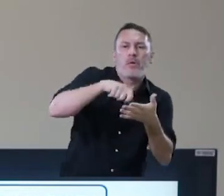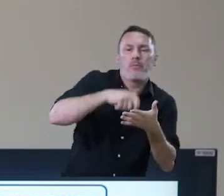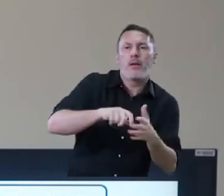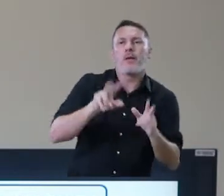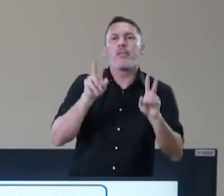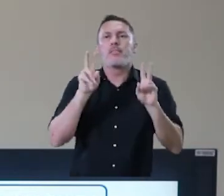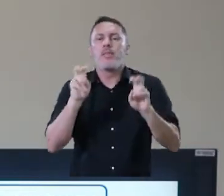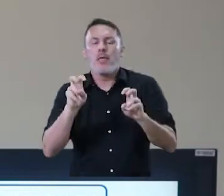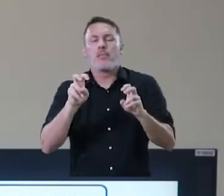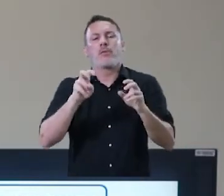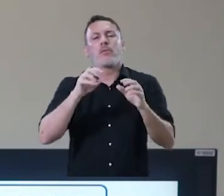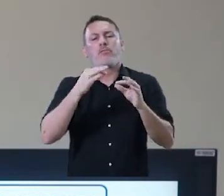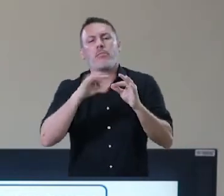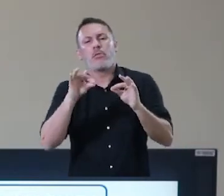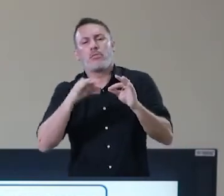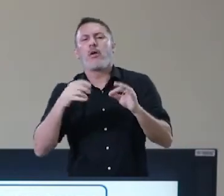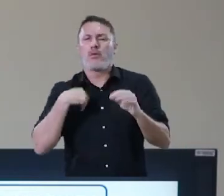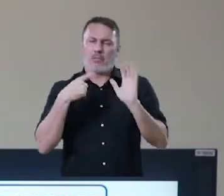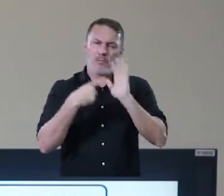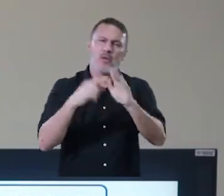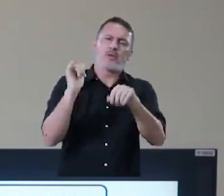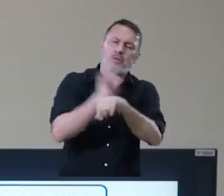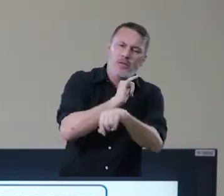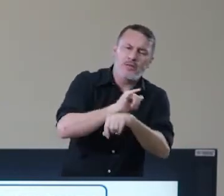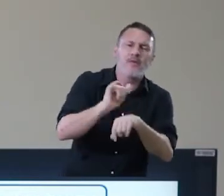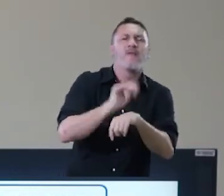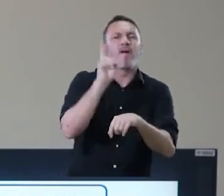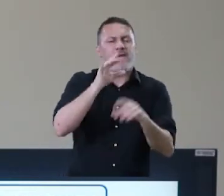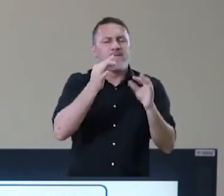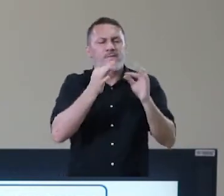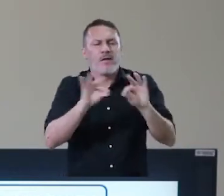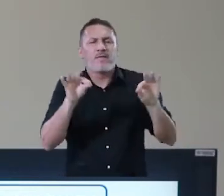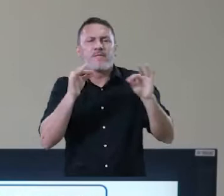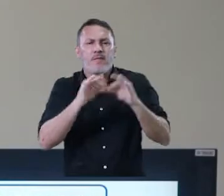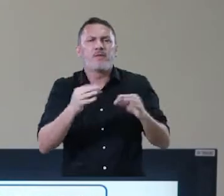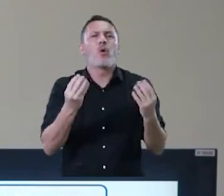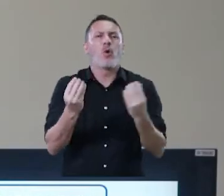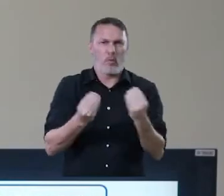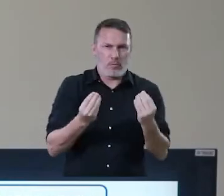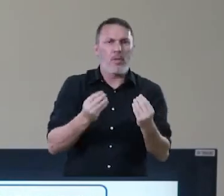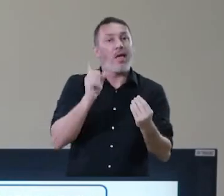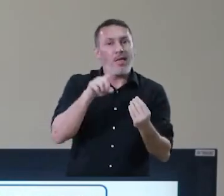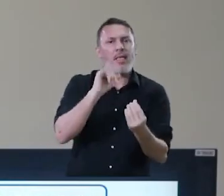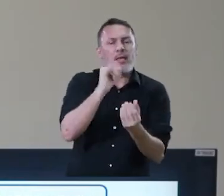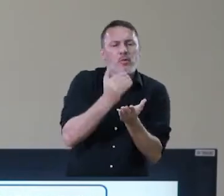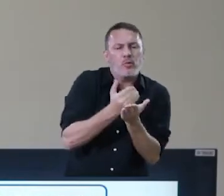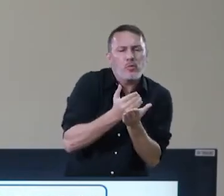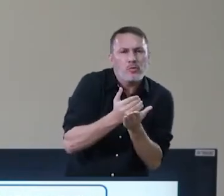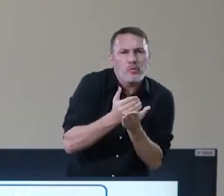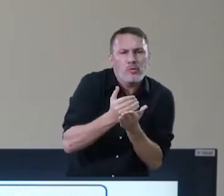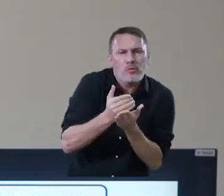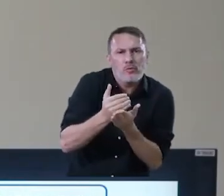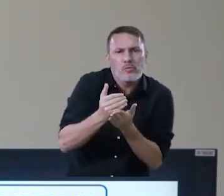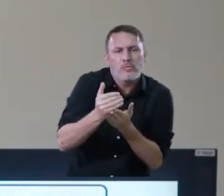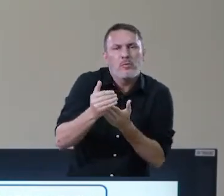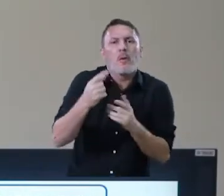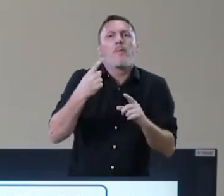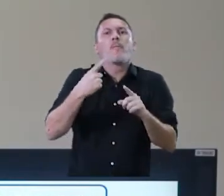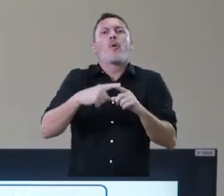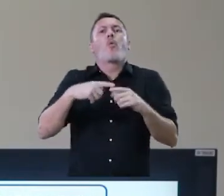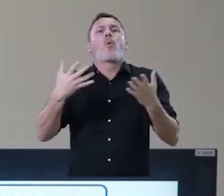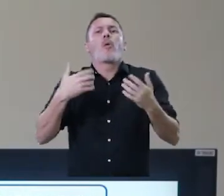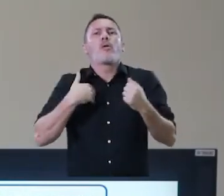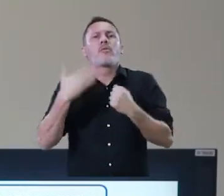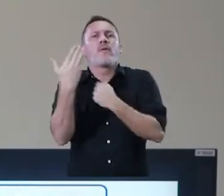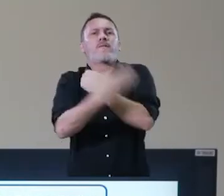X. Calma que nós vamos mostrar a estratégia, como formular essa frase. A introdução é que se expõe a